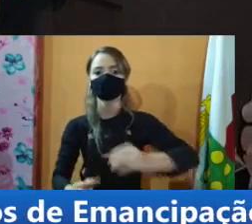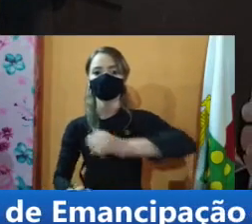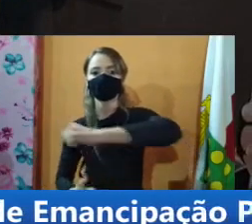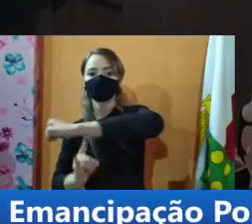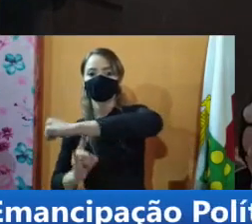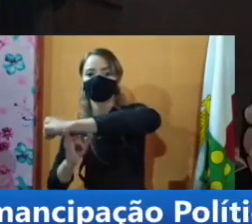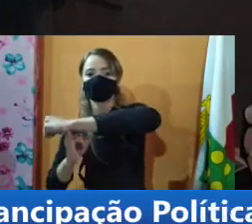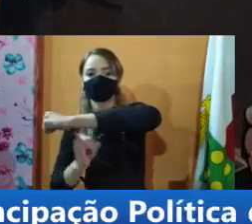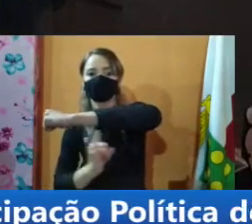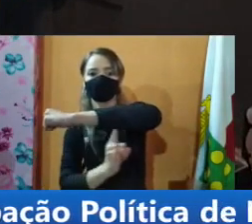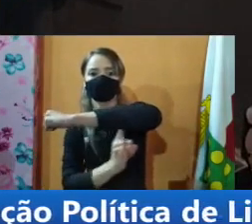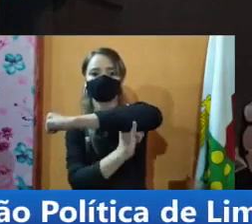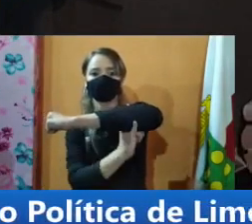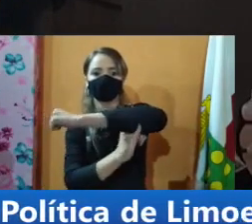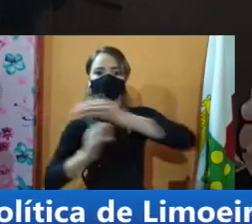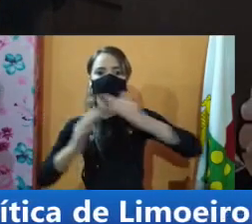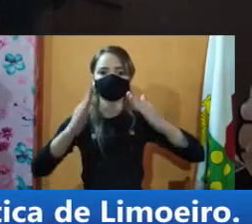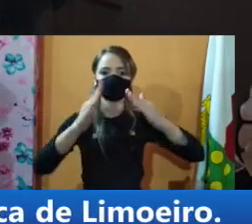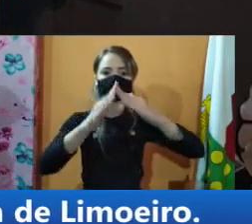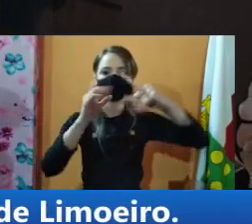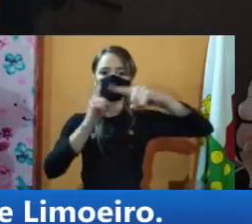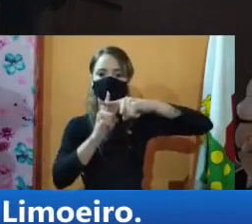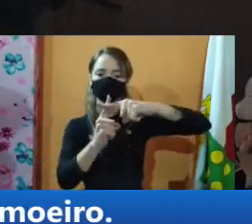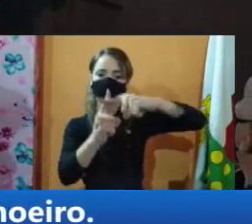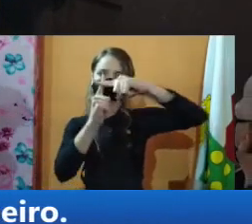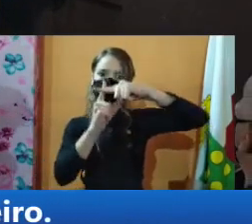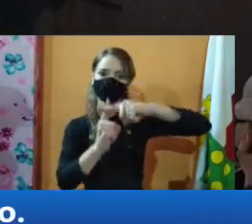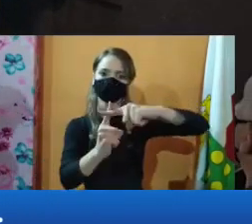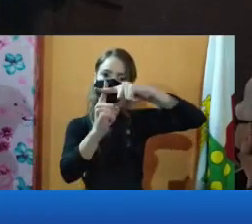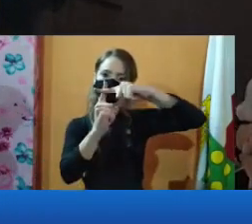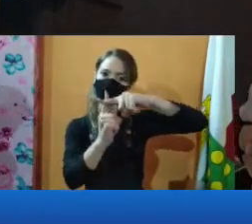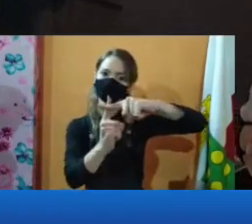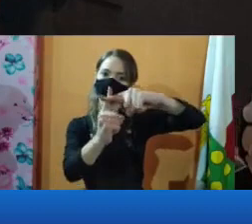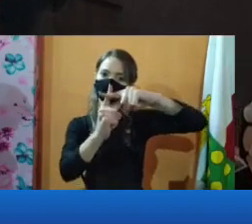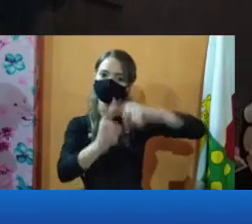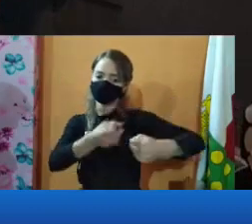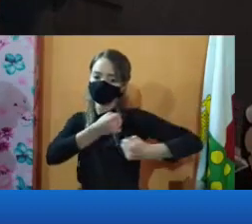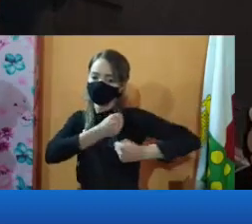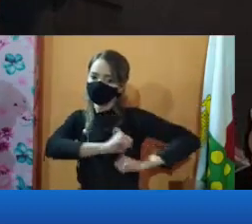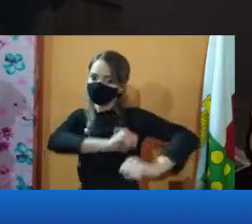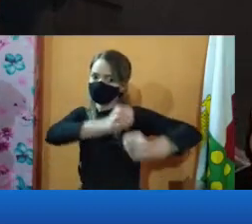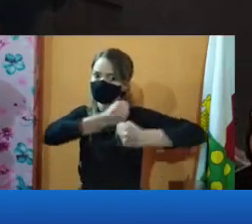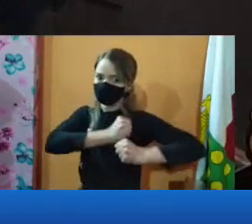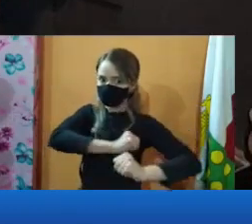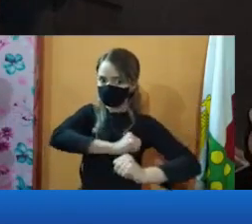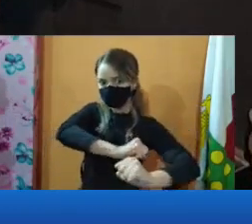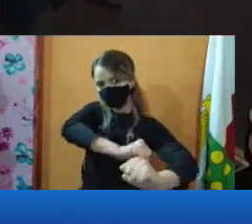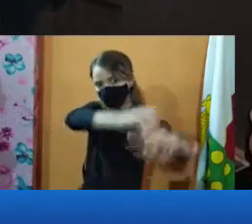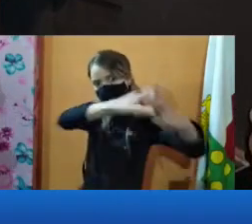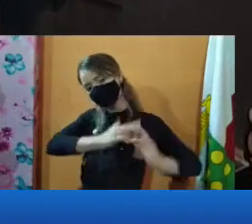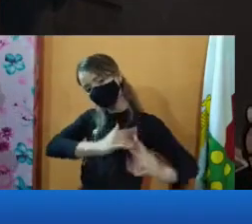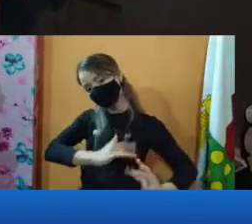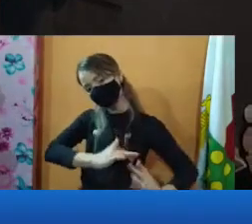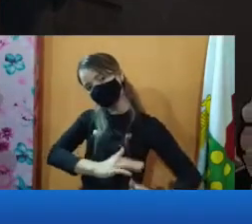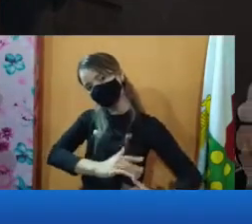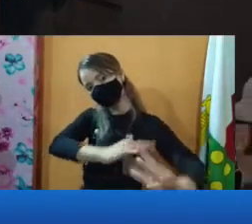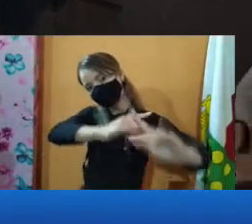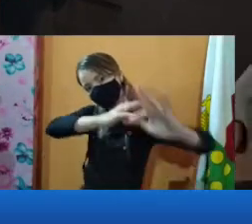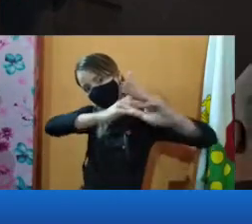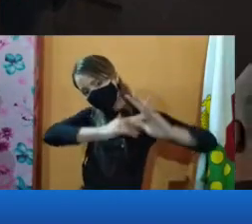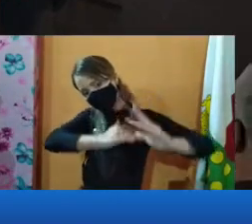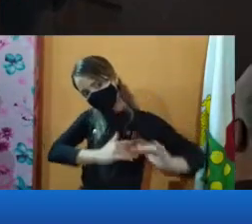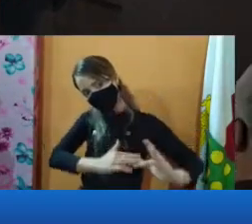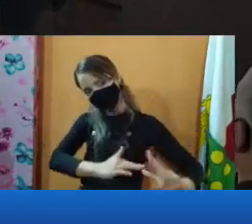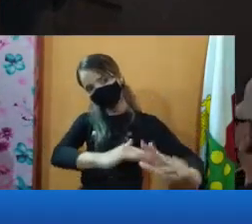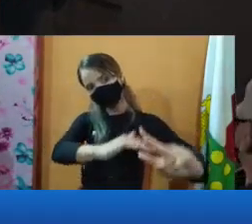capibaribe, tuas pontes e tua matriz, me tornece o peito que